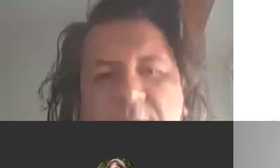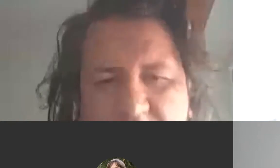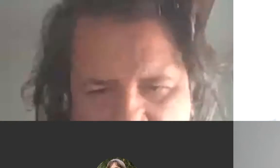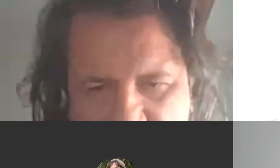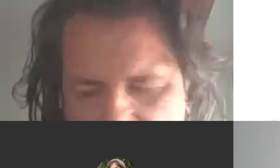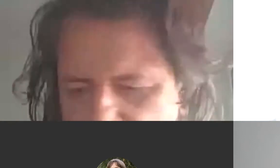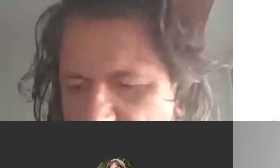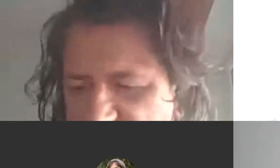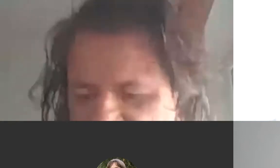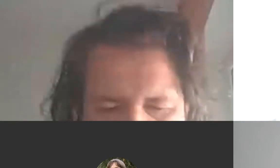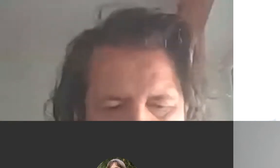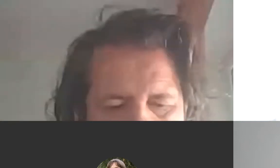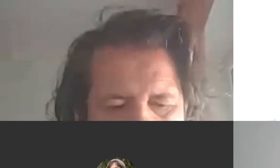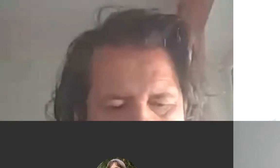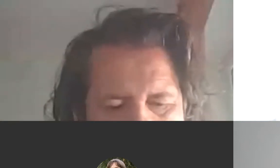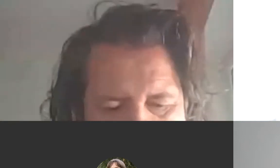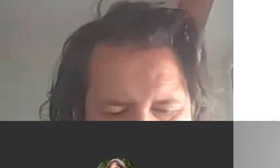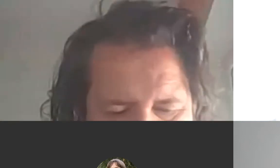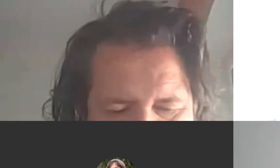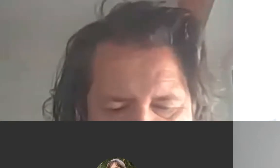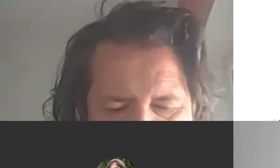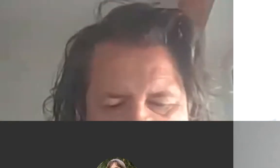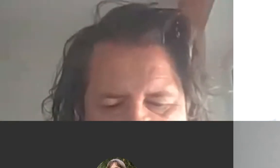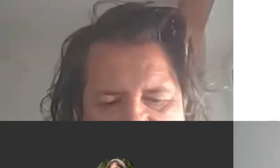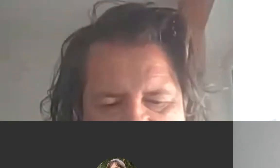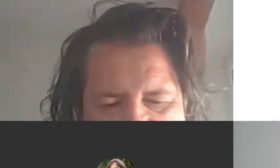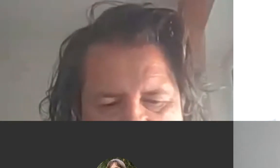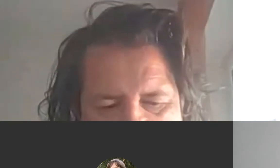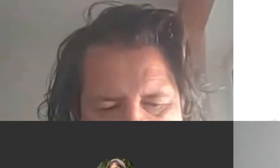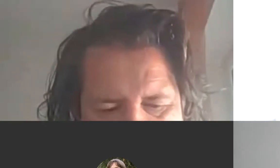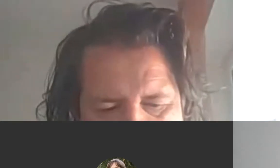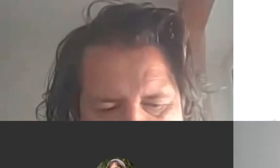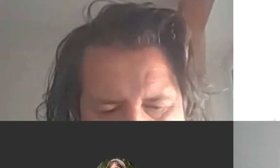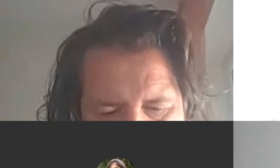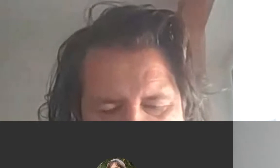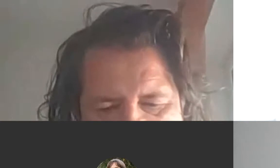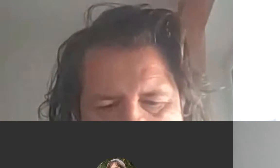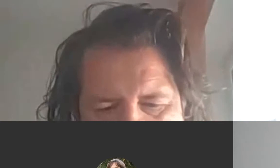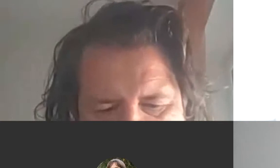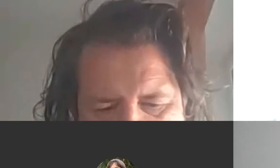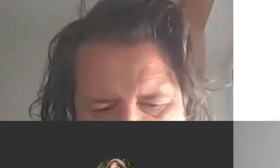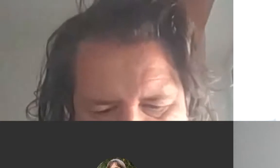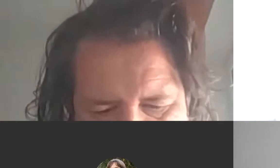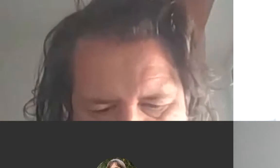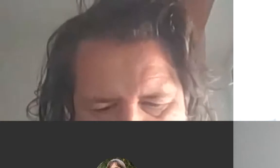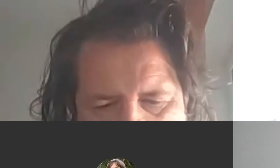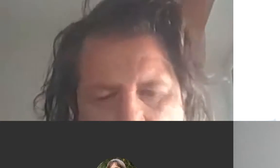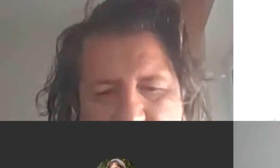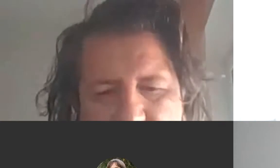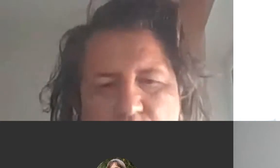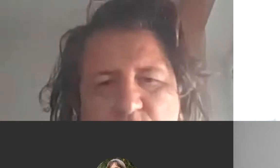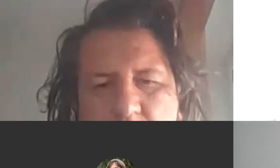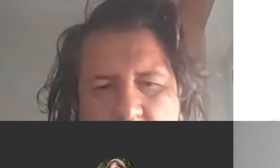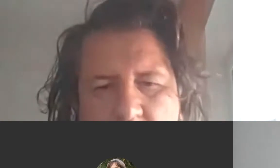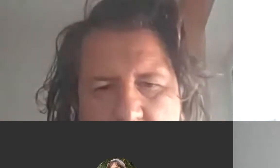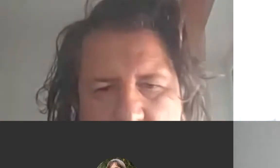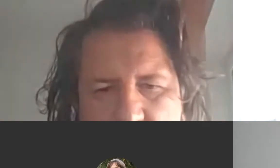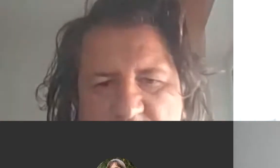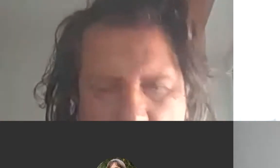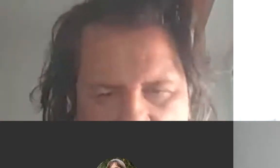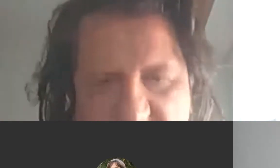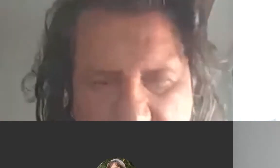há tecnicamente possibilidade. Então, nesse sentido, a universidade deixa de ser lugar físico, deixa de ser a